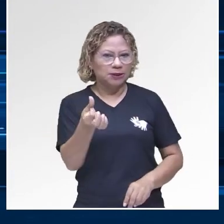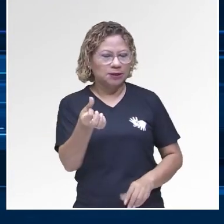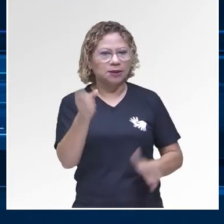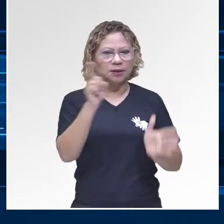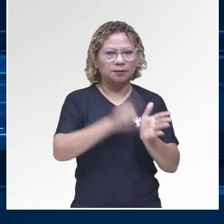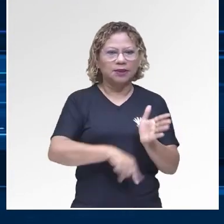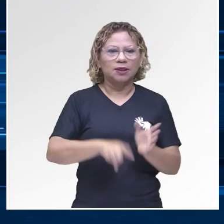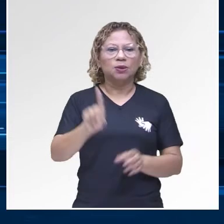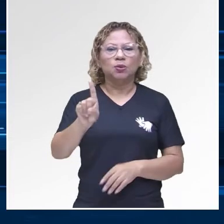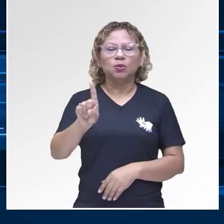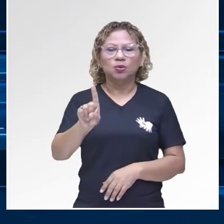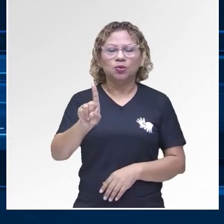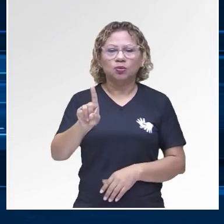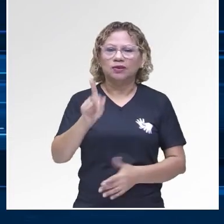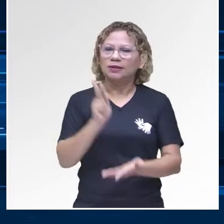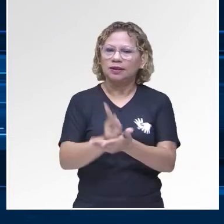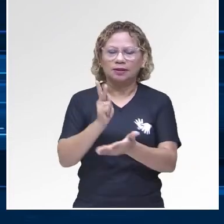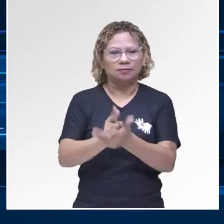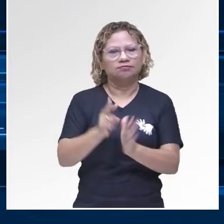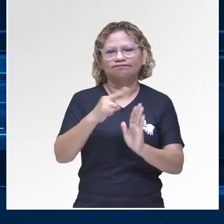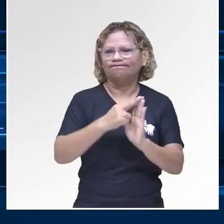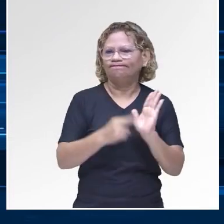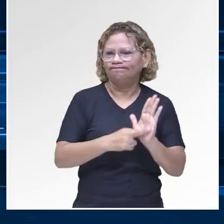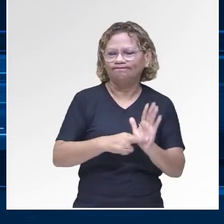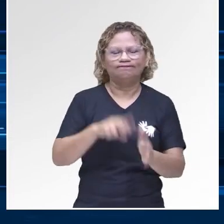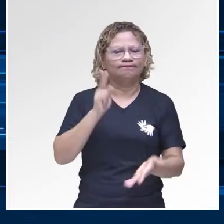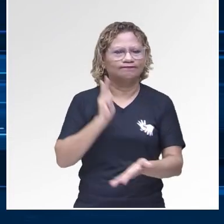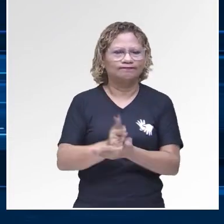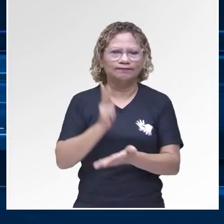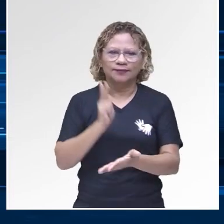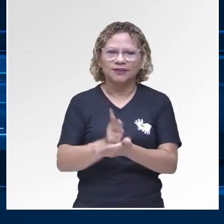Esse menos 1 sempre aparece. Ele e o